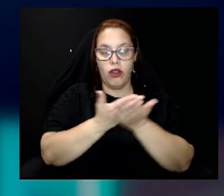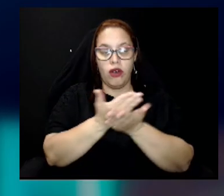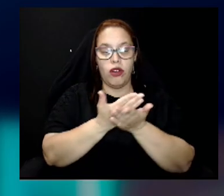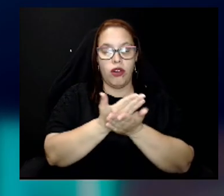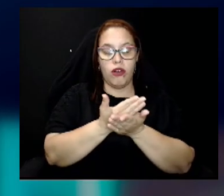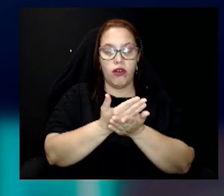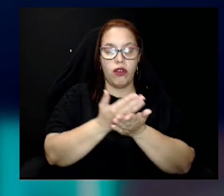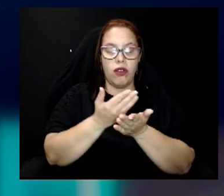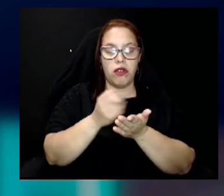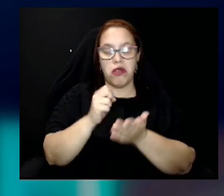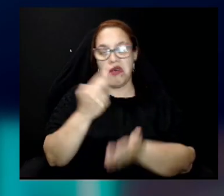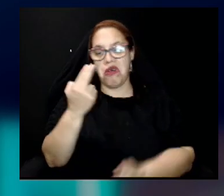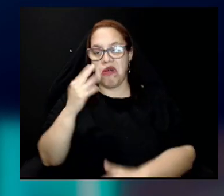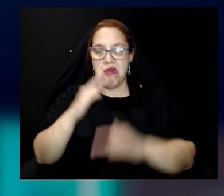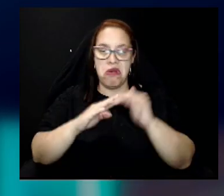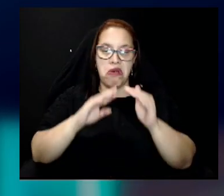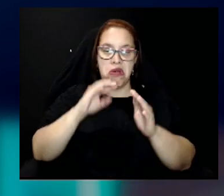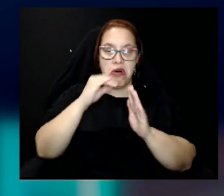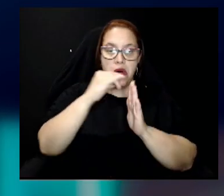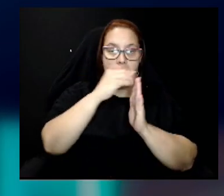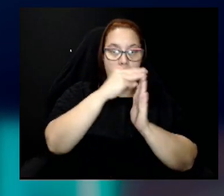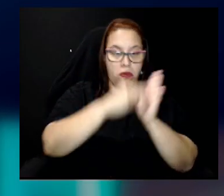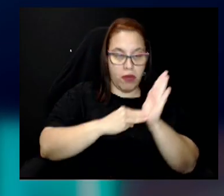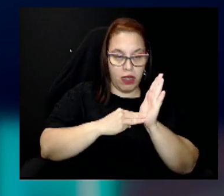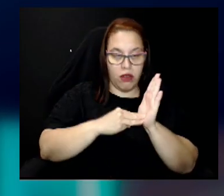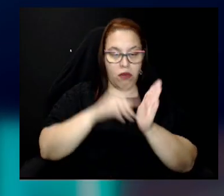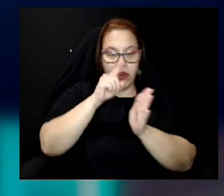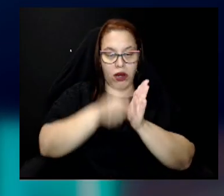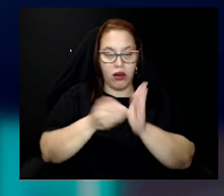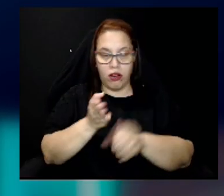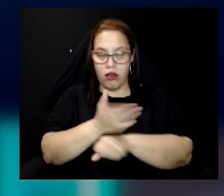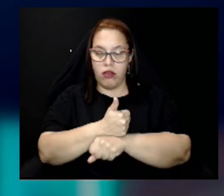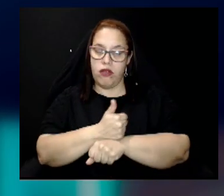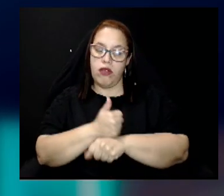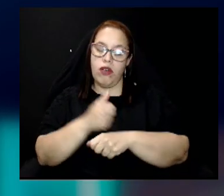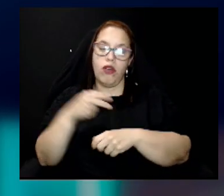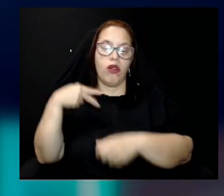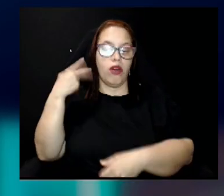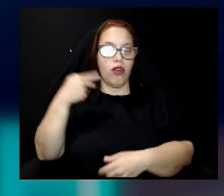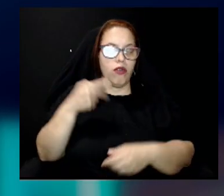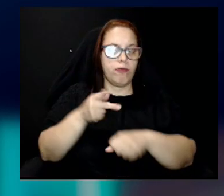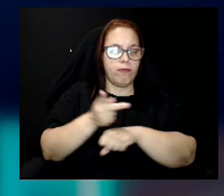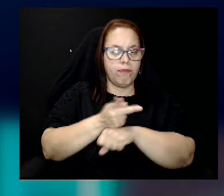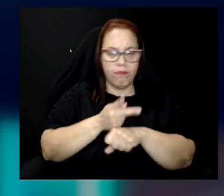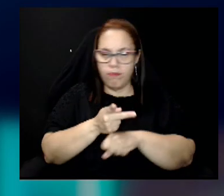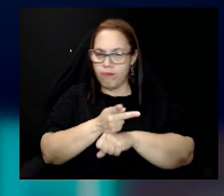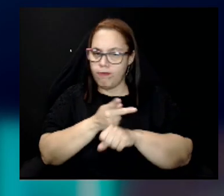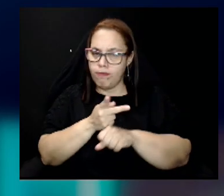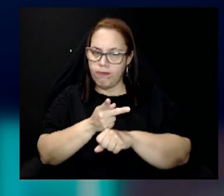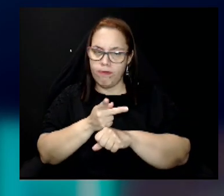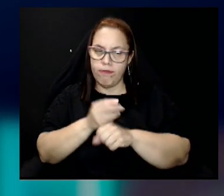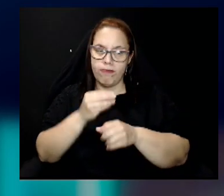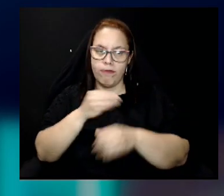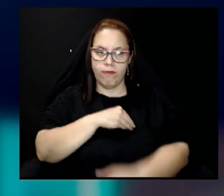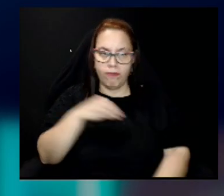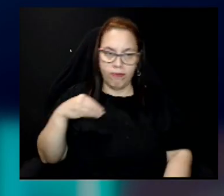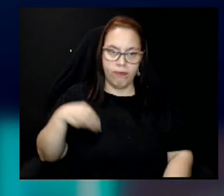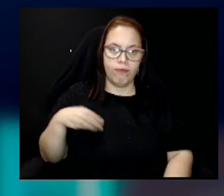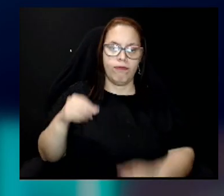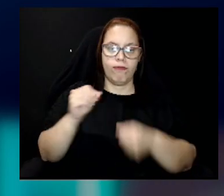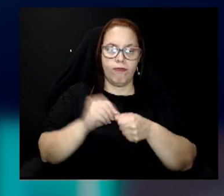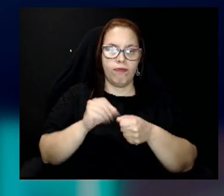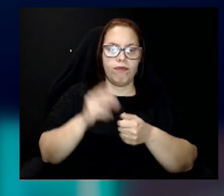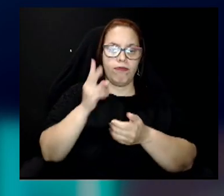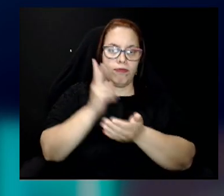Então, quando nós falamos de políticas de rastreamento, nós falamos de exames que são feitos